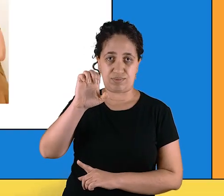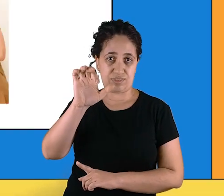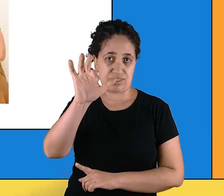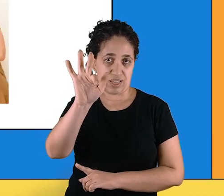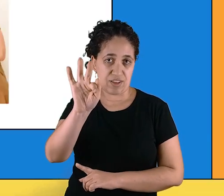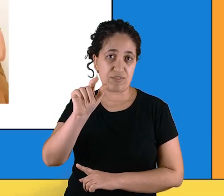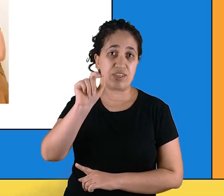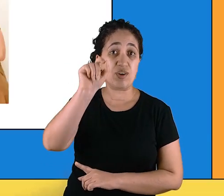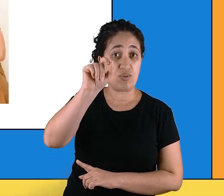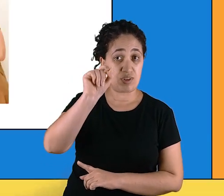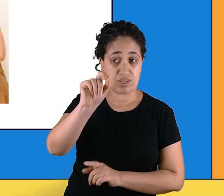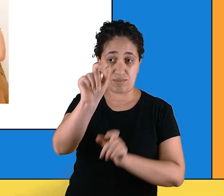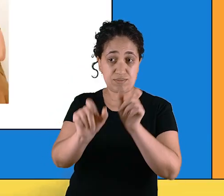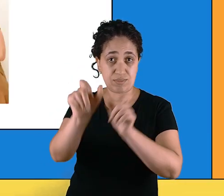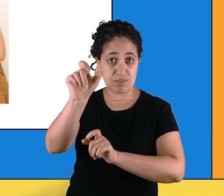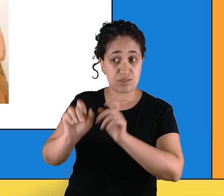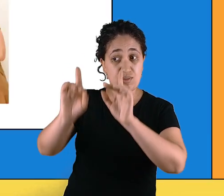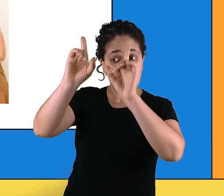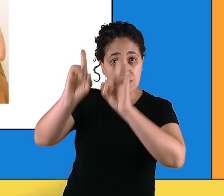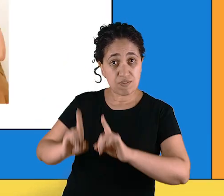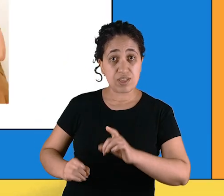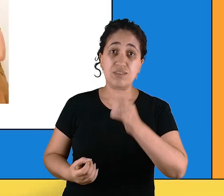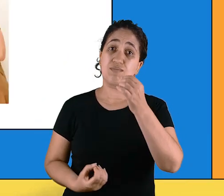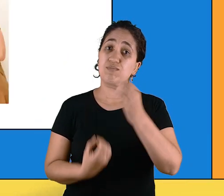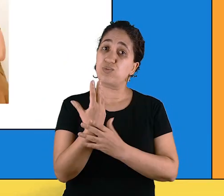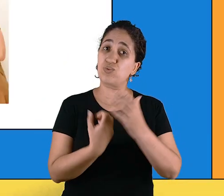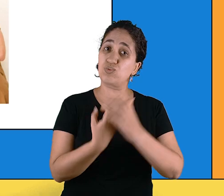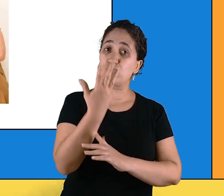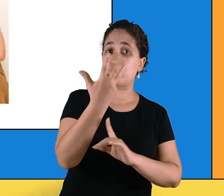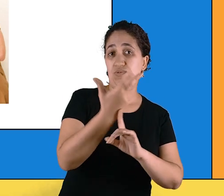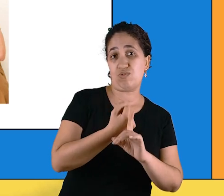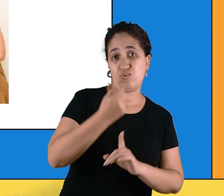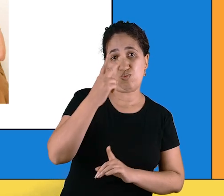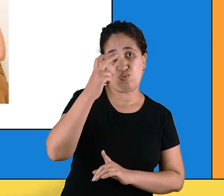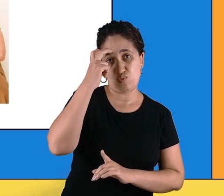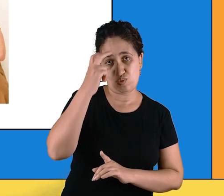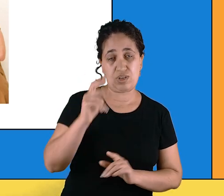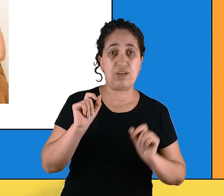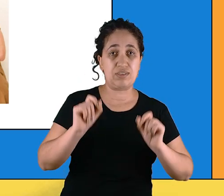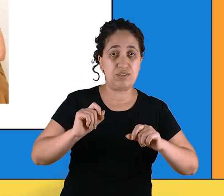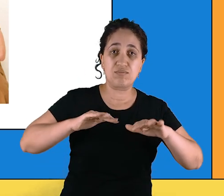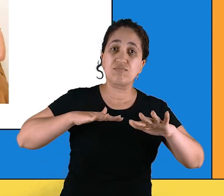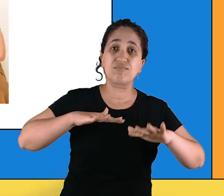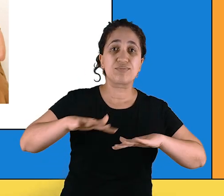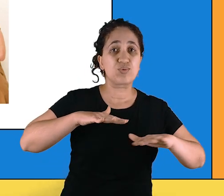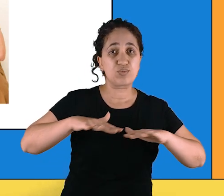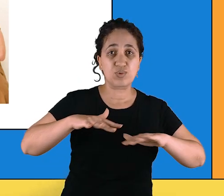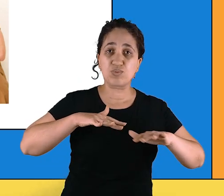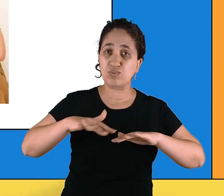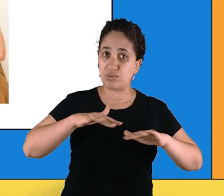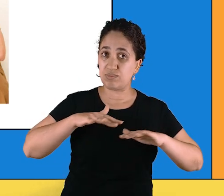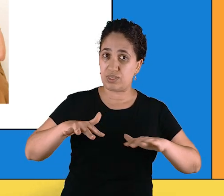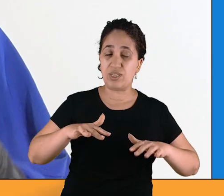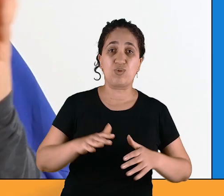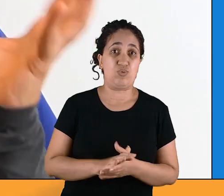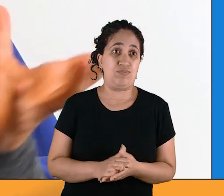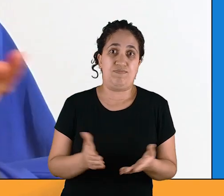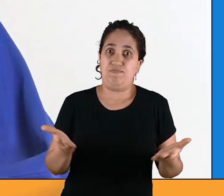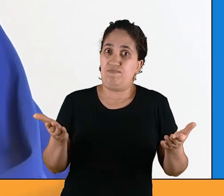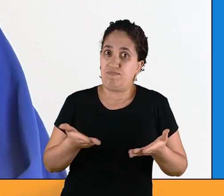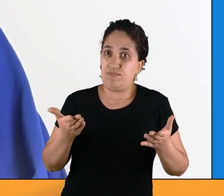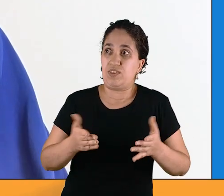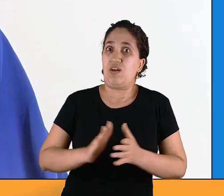né, que é a arte e a cultura Fotos de Anita Malfatti, Daniel Moraes, Judith Scott, Stella Lapone e então, Rogério esse Ratão. movimento, né, que hoje está